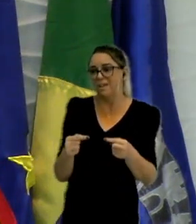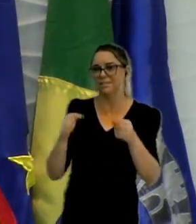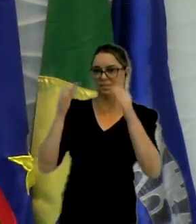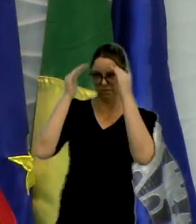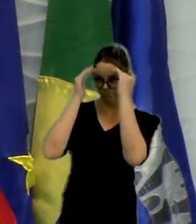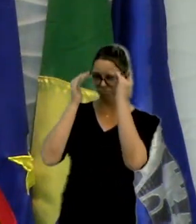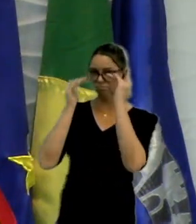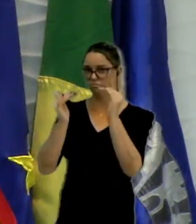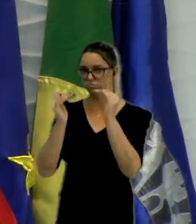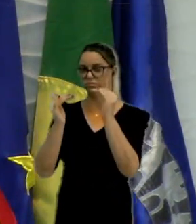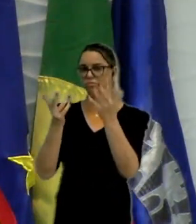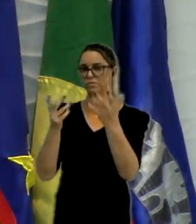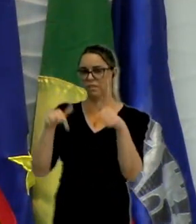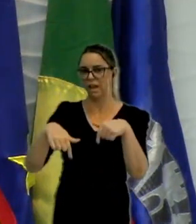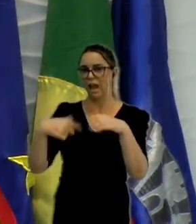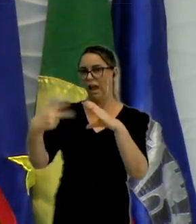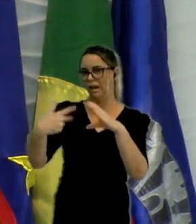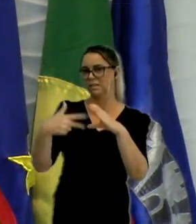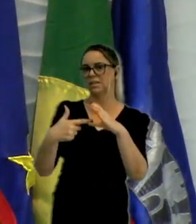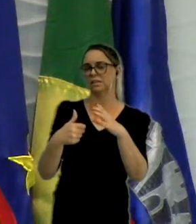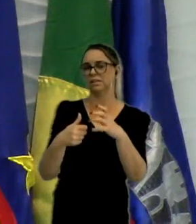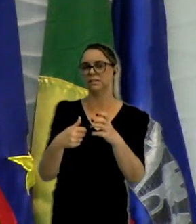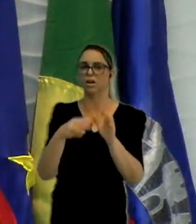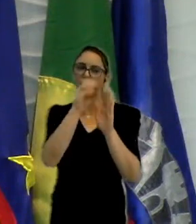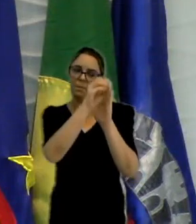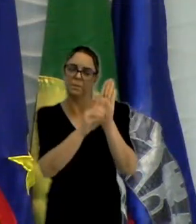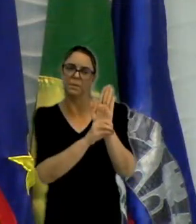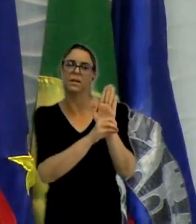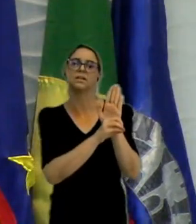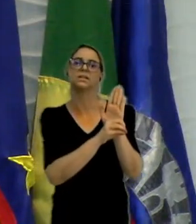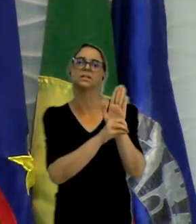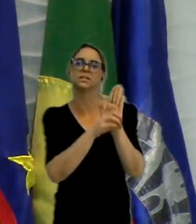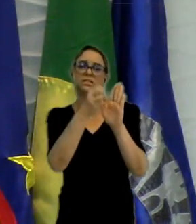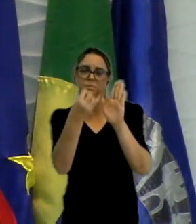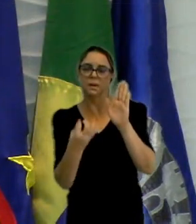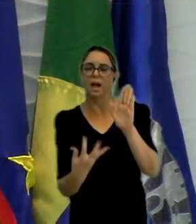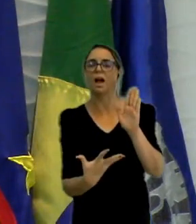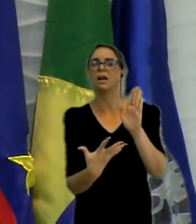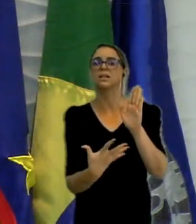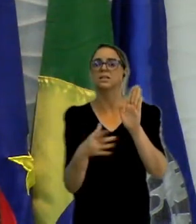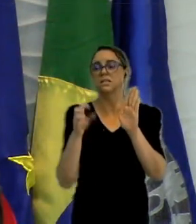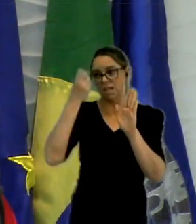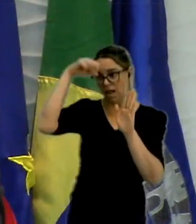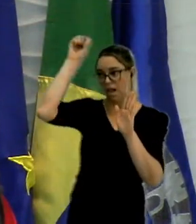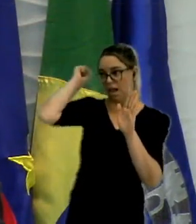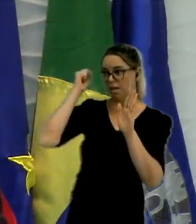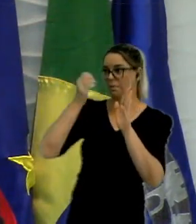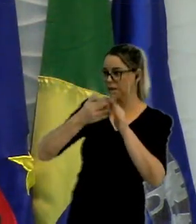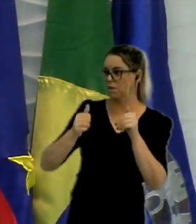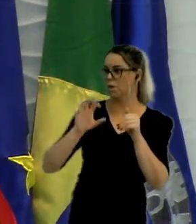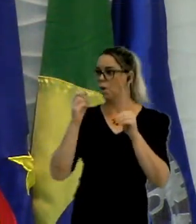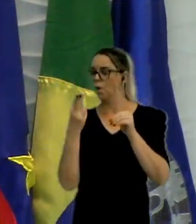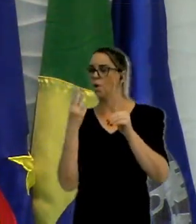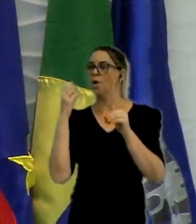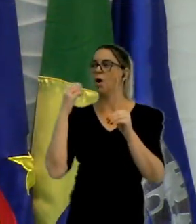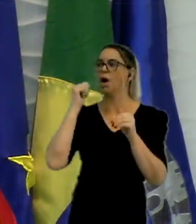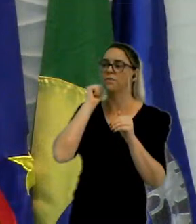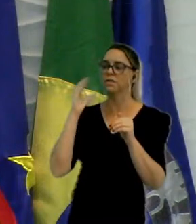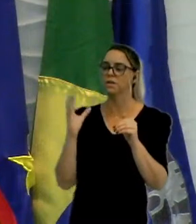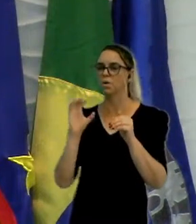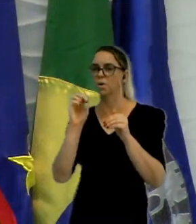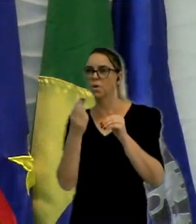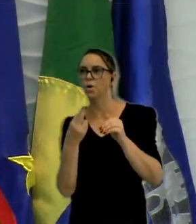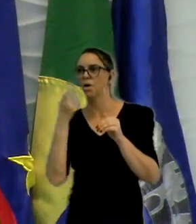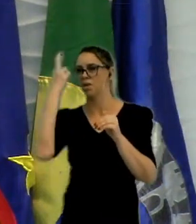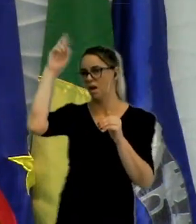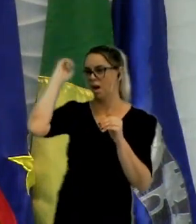aqui e dizer, mandar um ofício e dizer o pedido do vereador Cid Clay, o pedido do vereador Avanildo, de João da Cruzinha, de